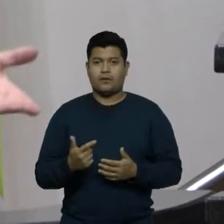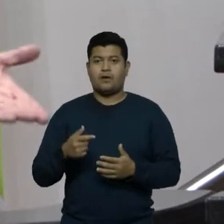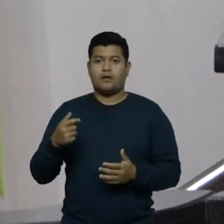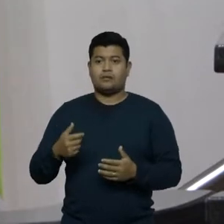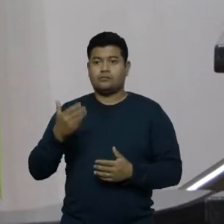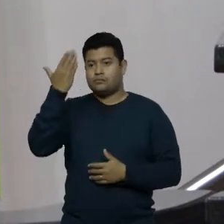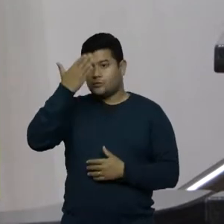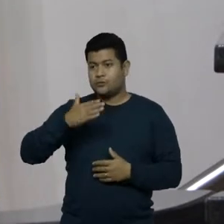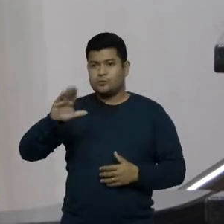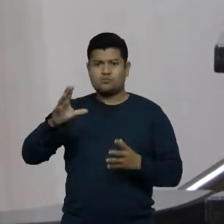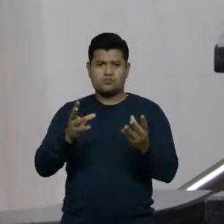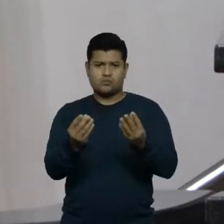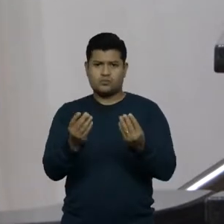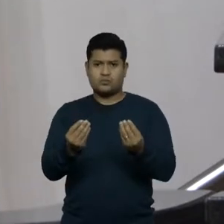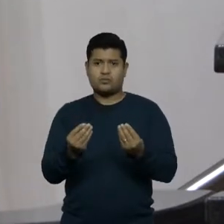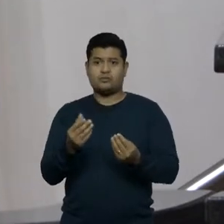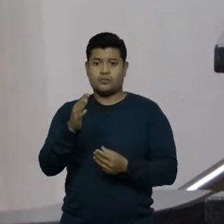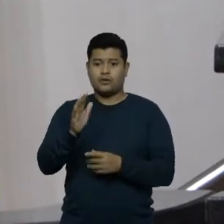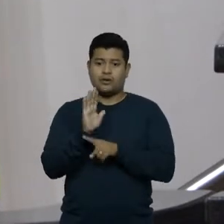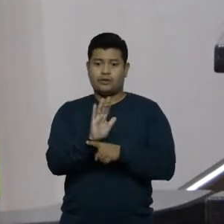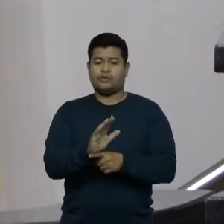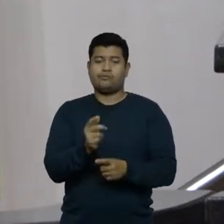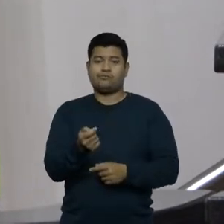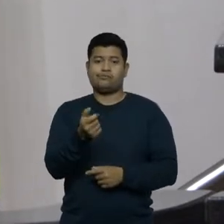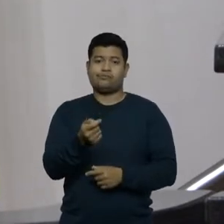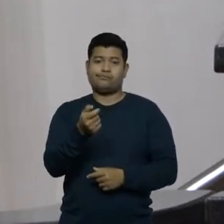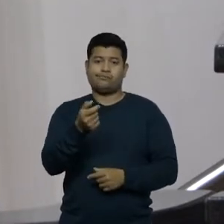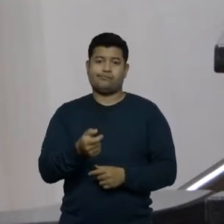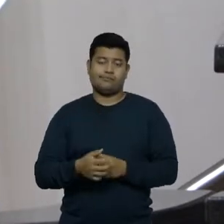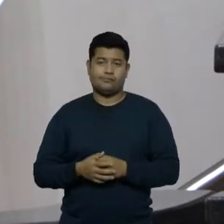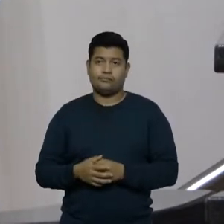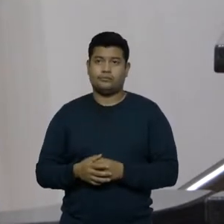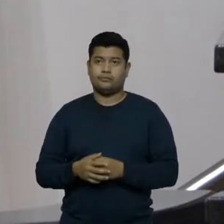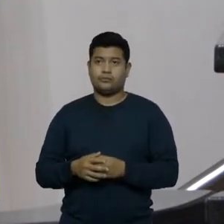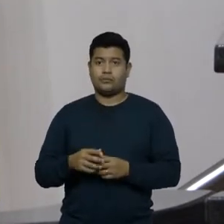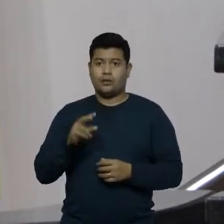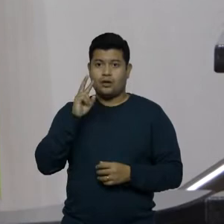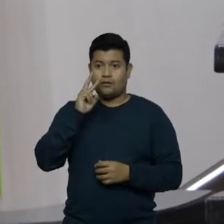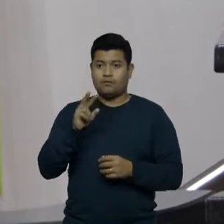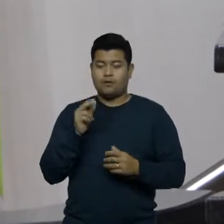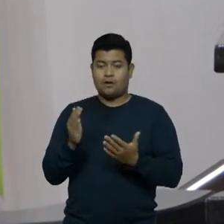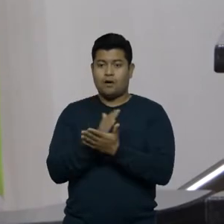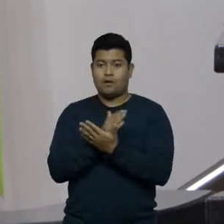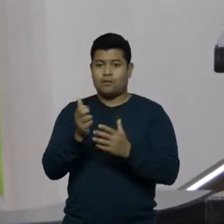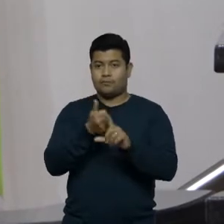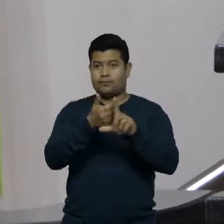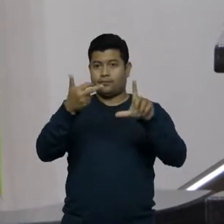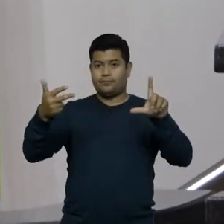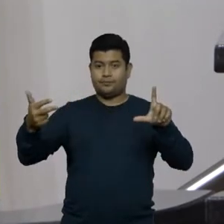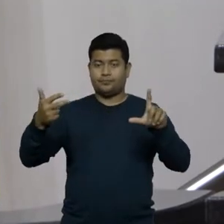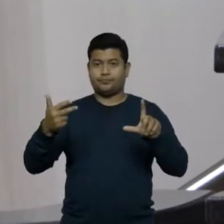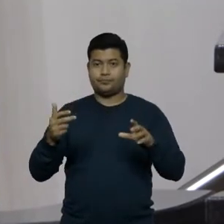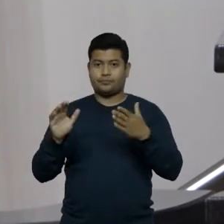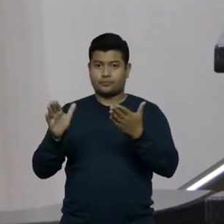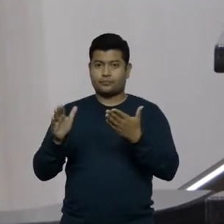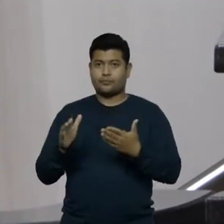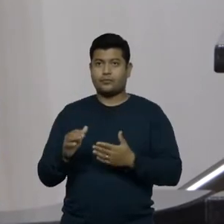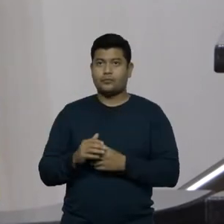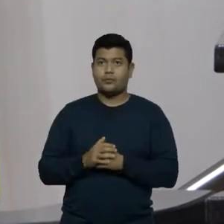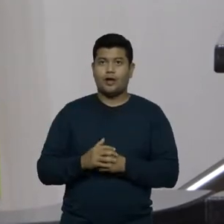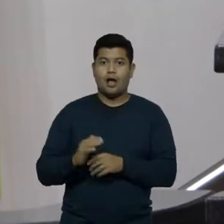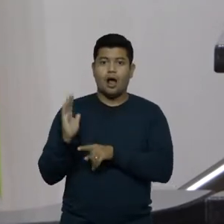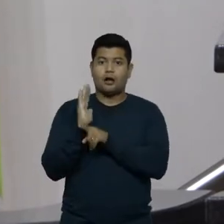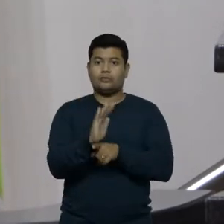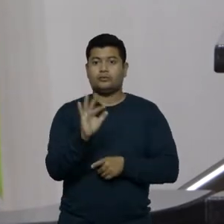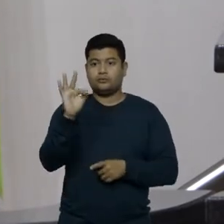e ajudar um pouco os atingidos hoje mesmo se a gente vê algumas manchetes da empresa da empresa Ajuda a federal chegou a